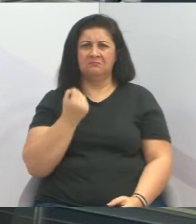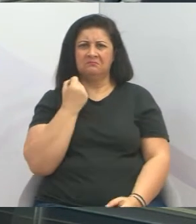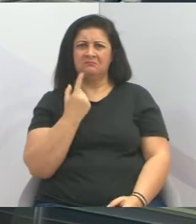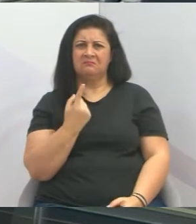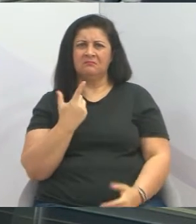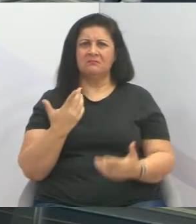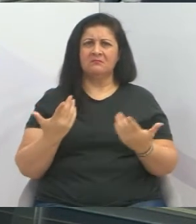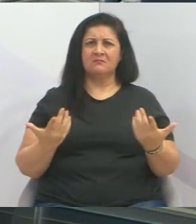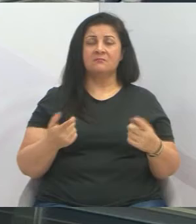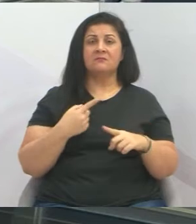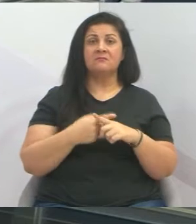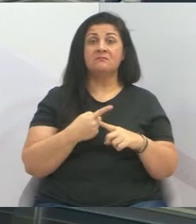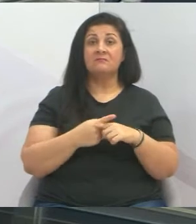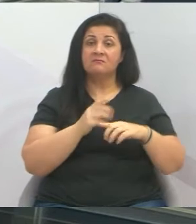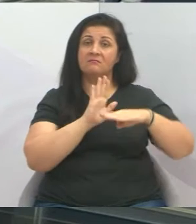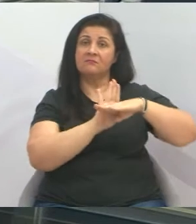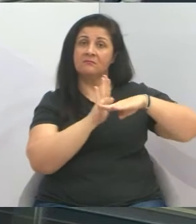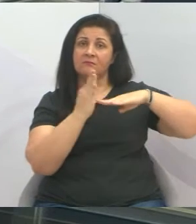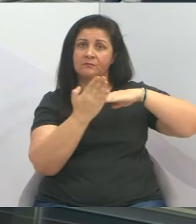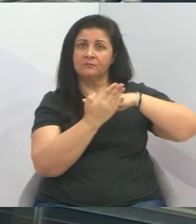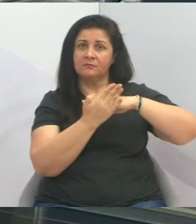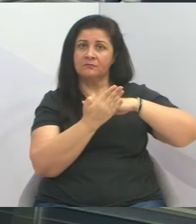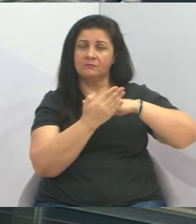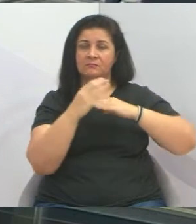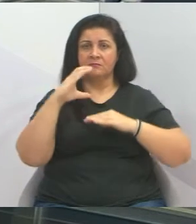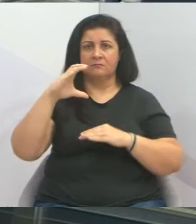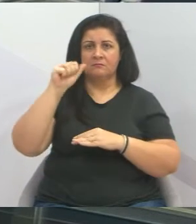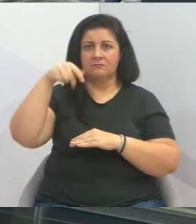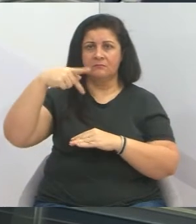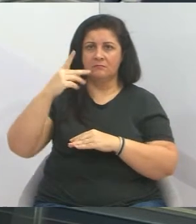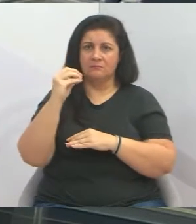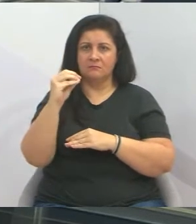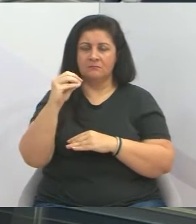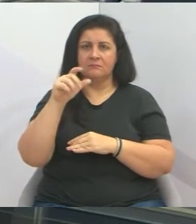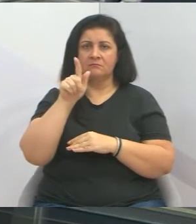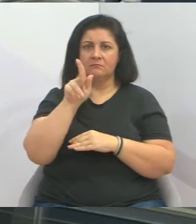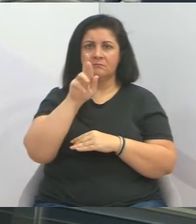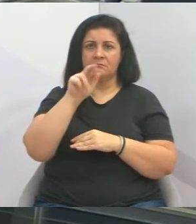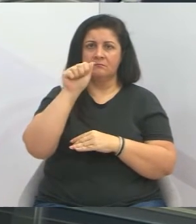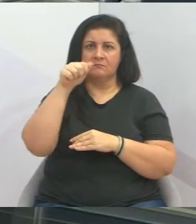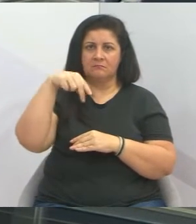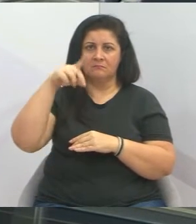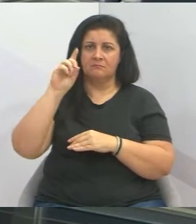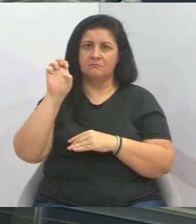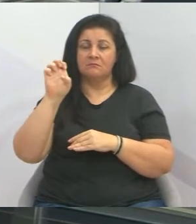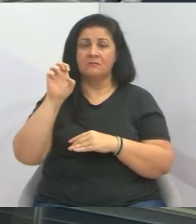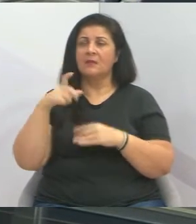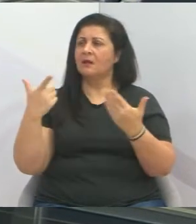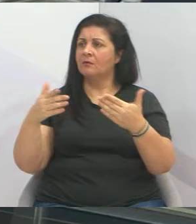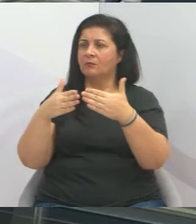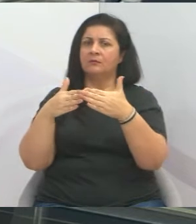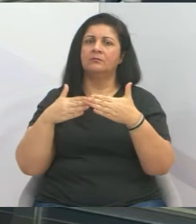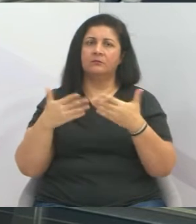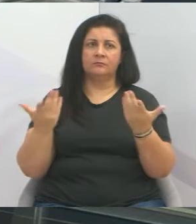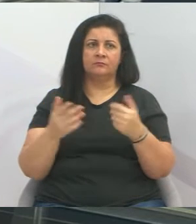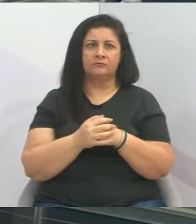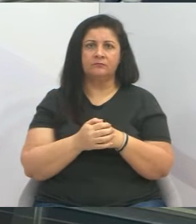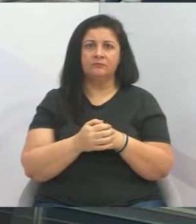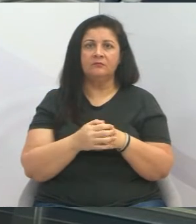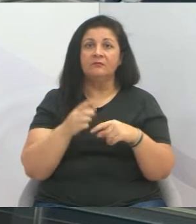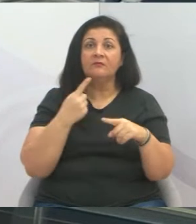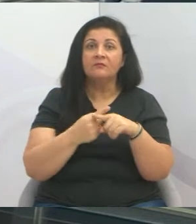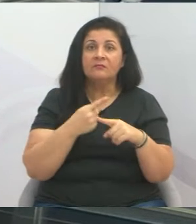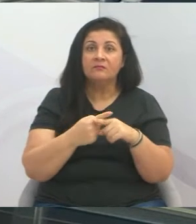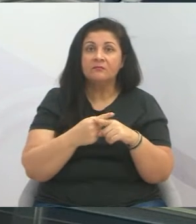maior porque no bairro Campo Grande que o vereador Valmir está fazendo a solicitação bairro que o